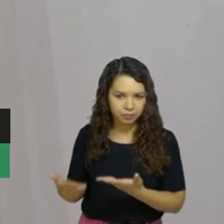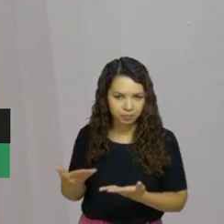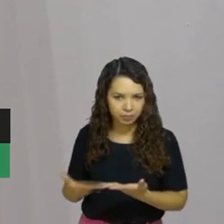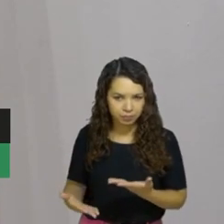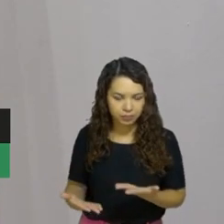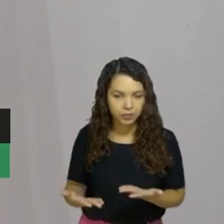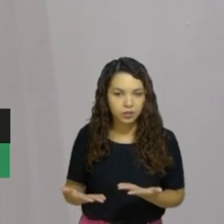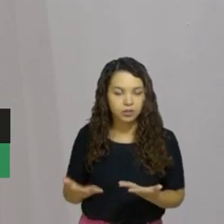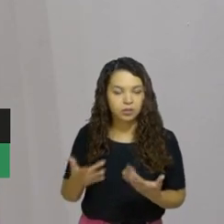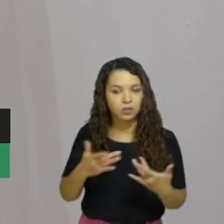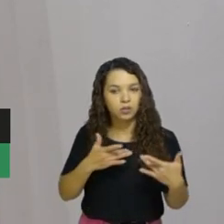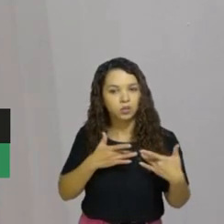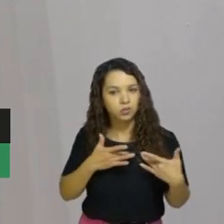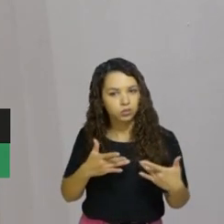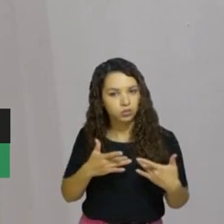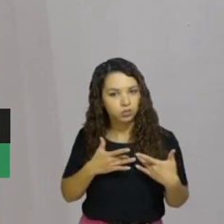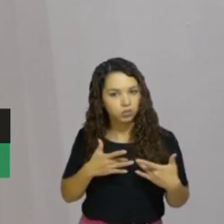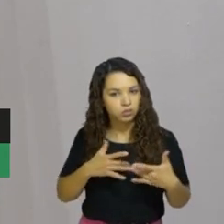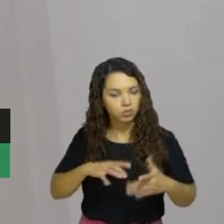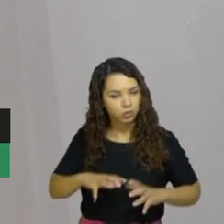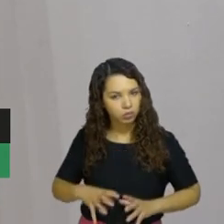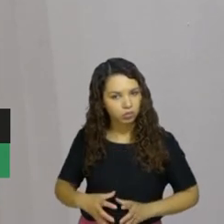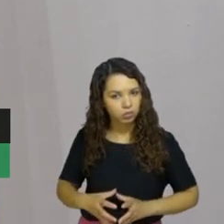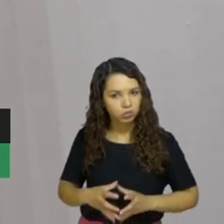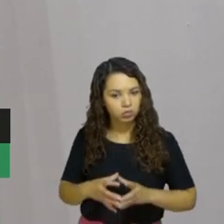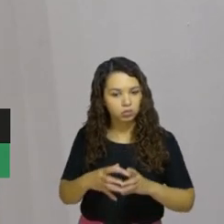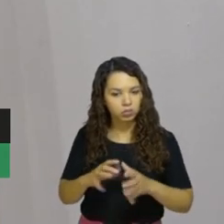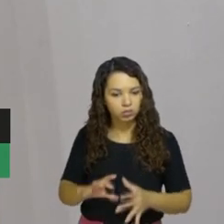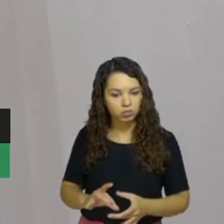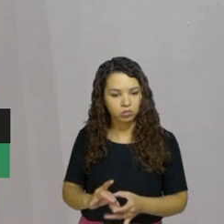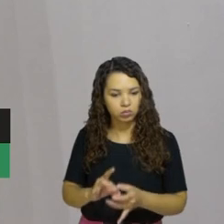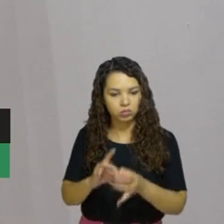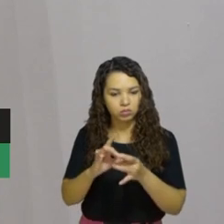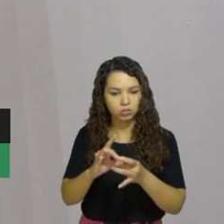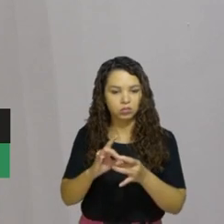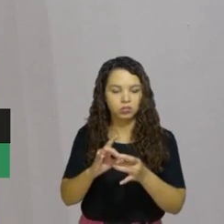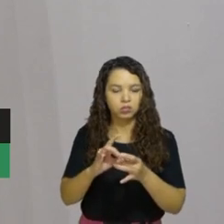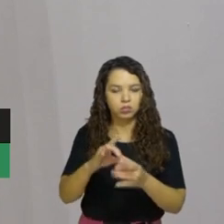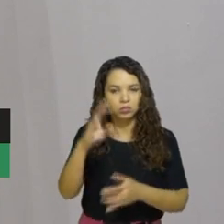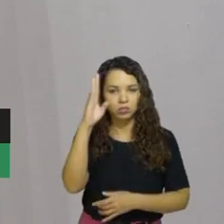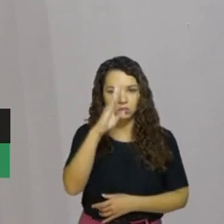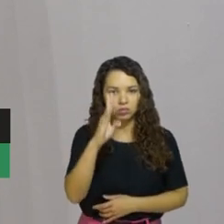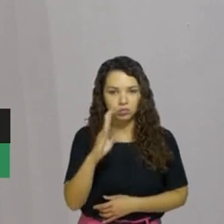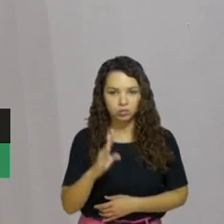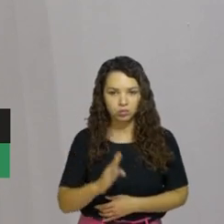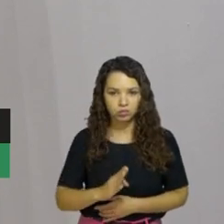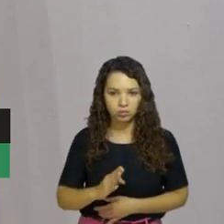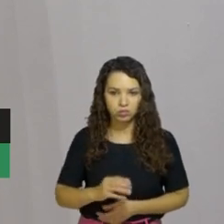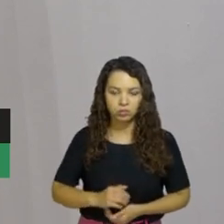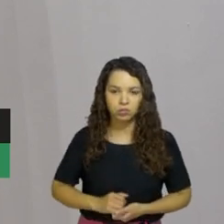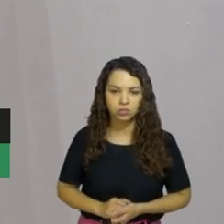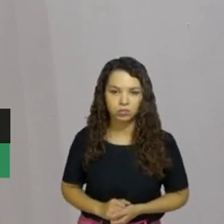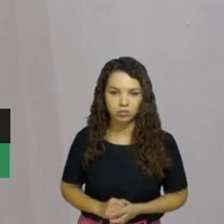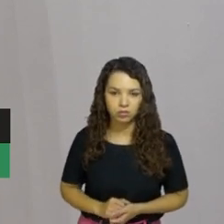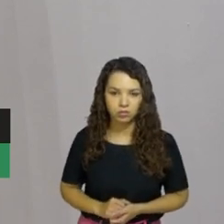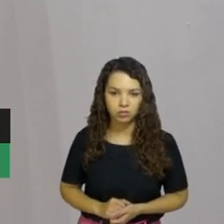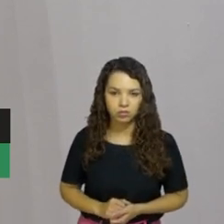solidariedade, unirmos cada vez mais o nosso país. É